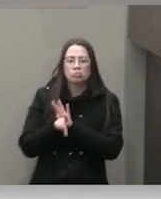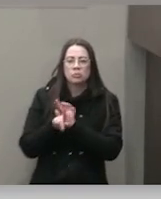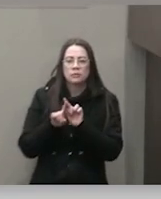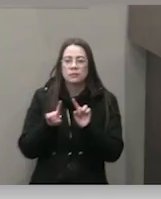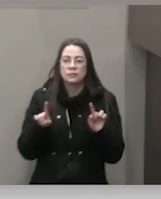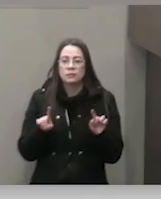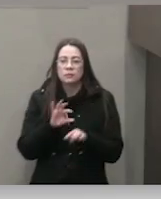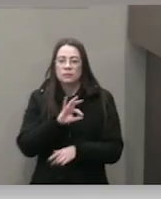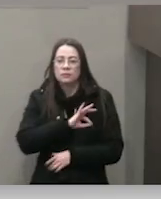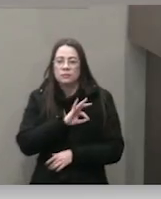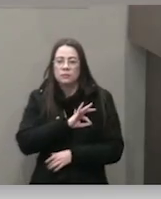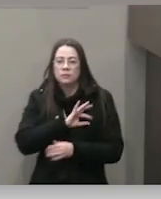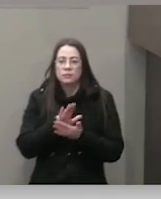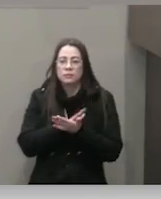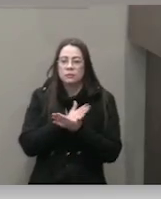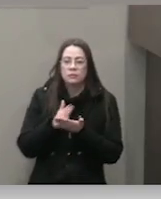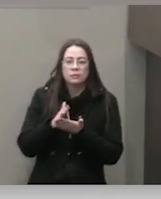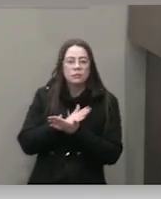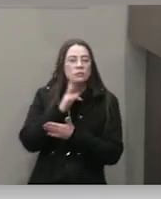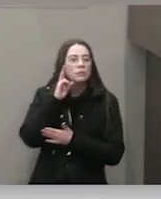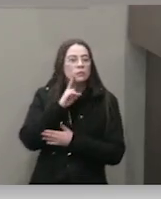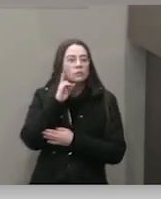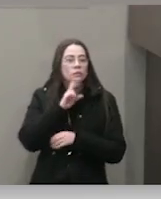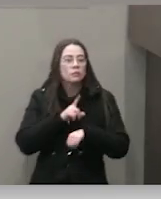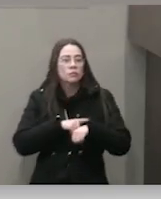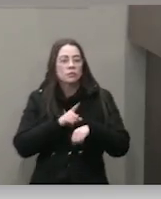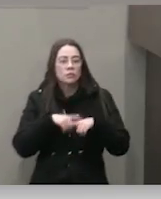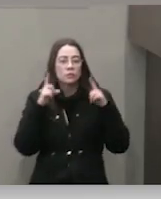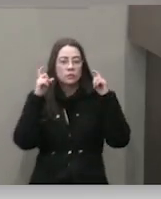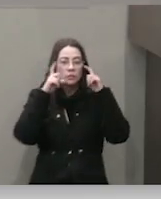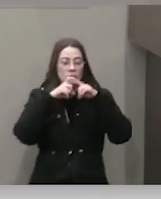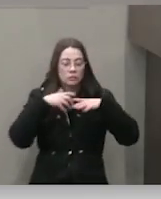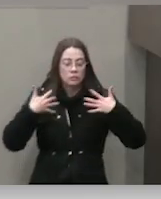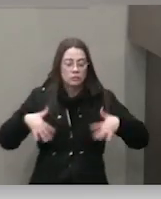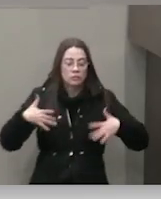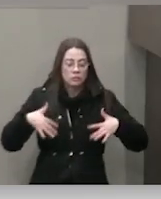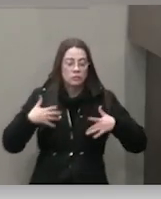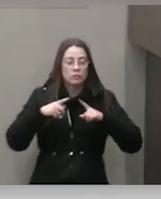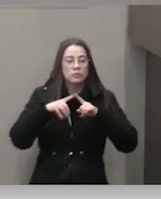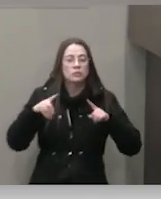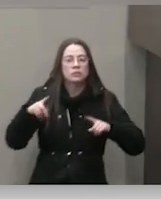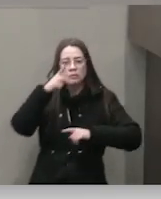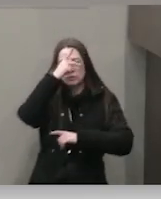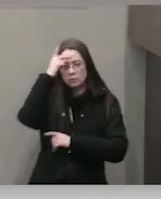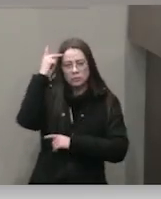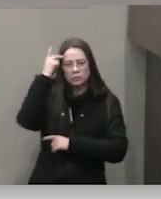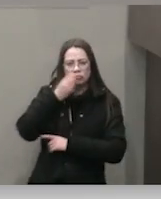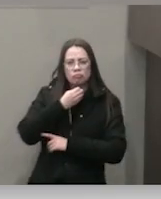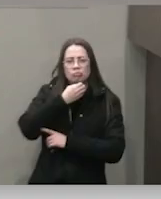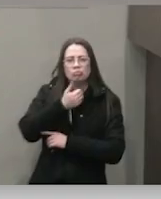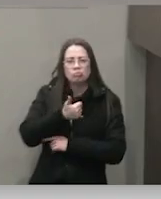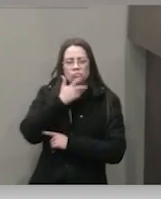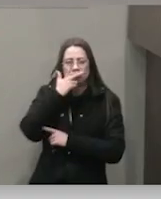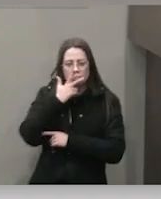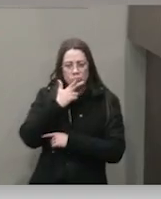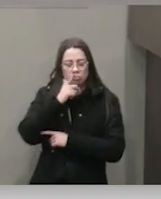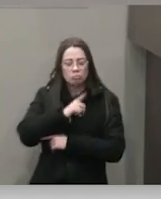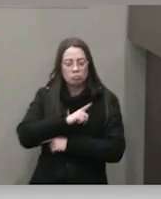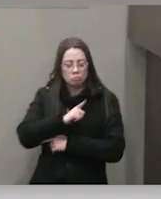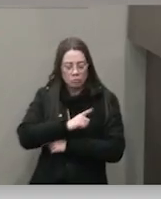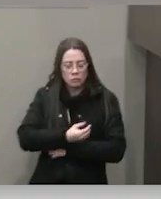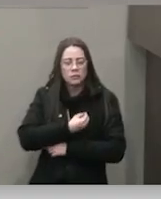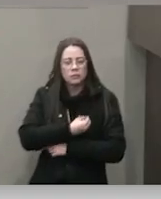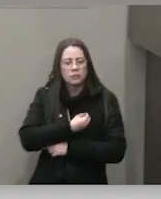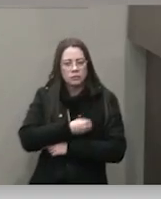polícia, muitas vezes, ela é lembrada apenas na hora do desespero. Mas pessoas de bem, como essas pessoas, sabem a